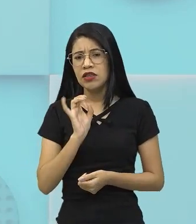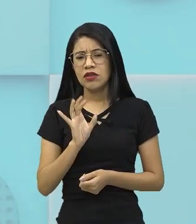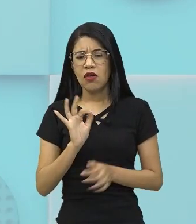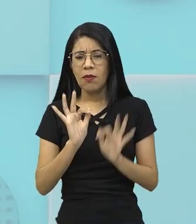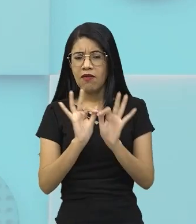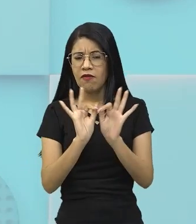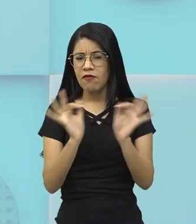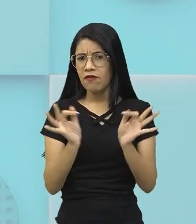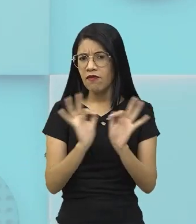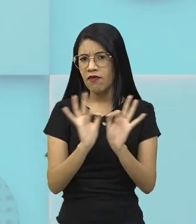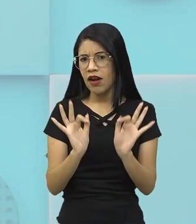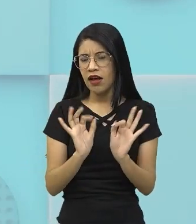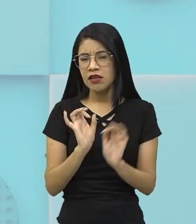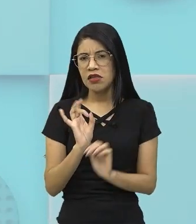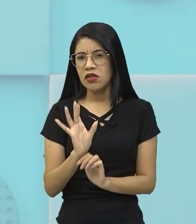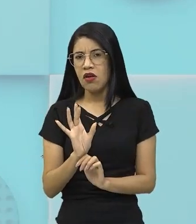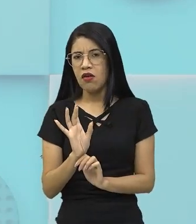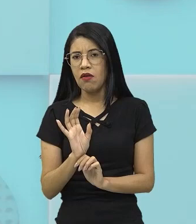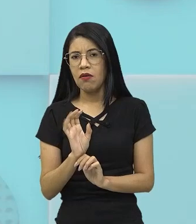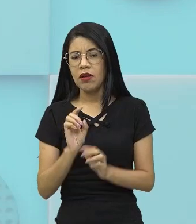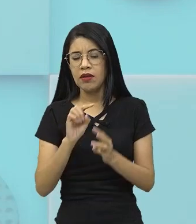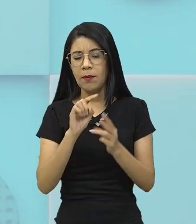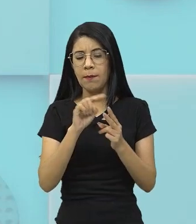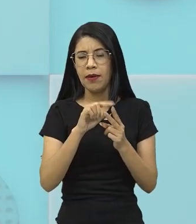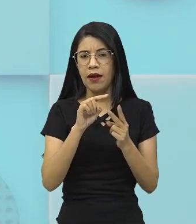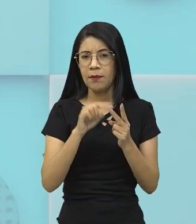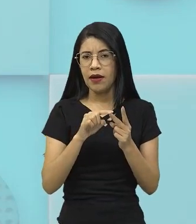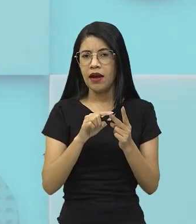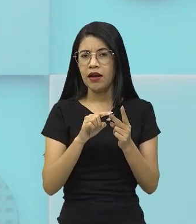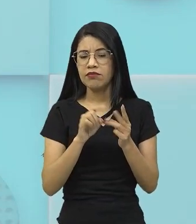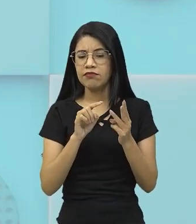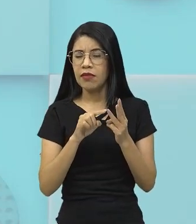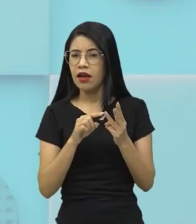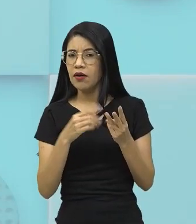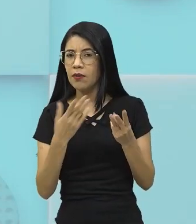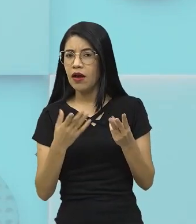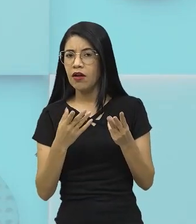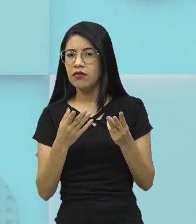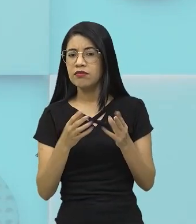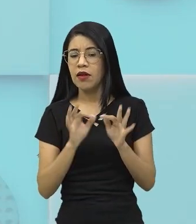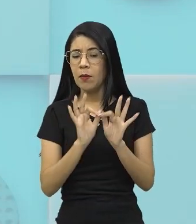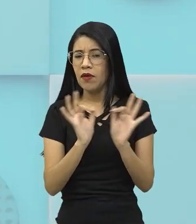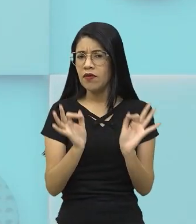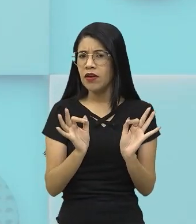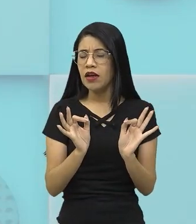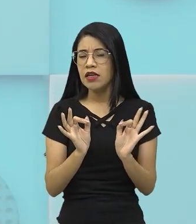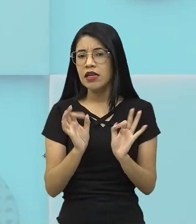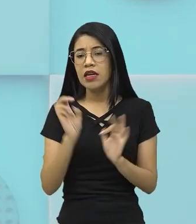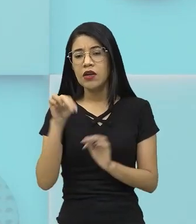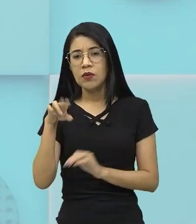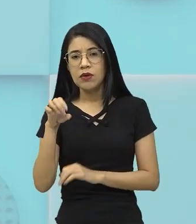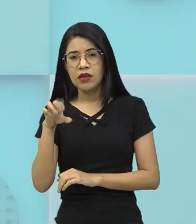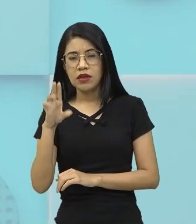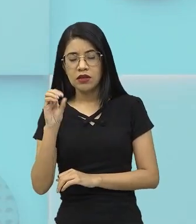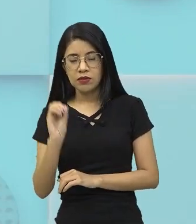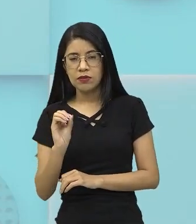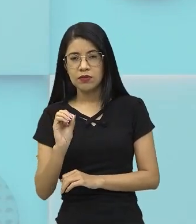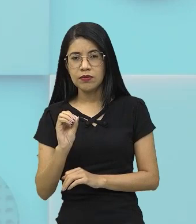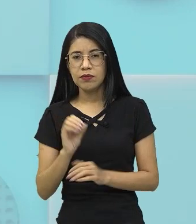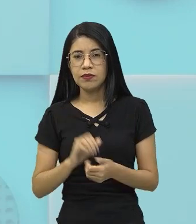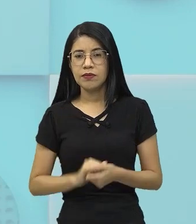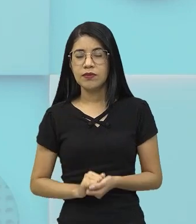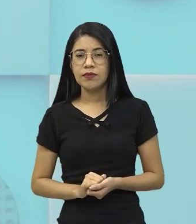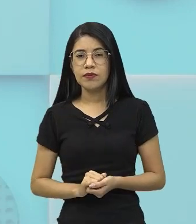uma expressão. Seria mini-conto, microconto ou nanoconto? Isso mesmo, seria o nanoconto. Vamos